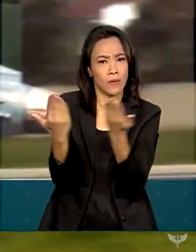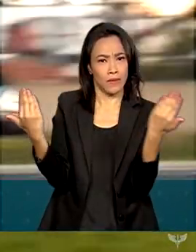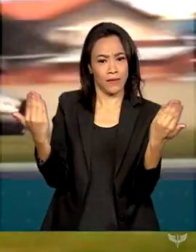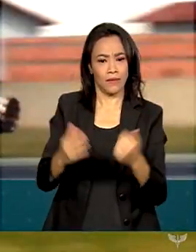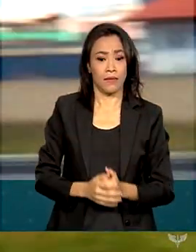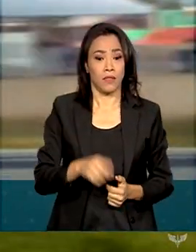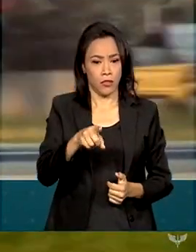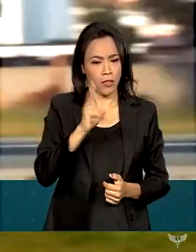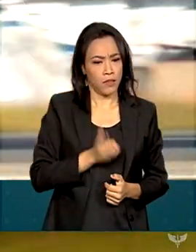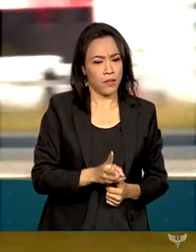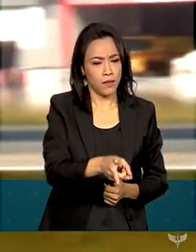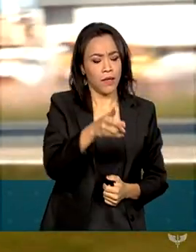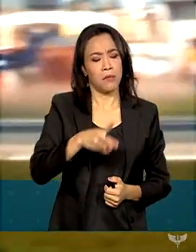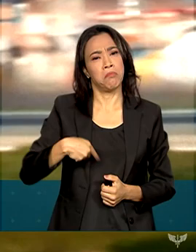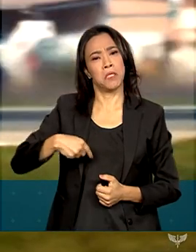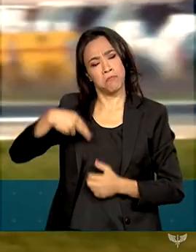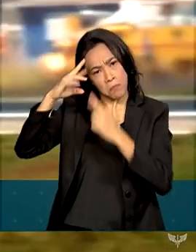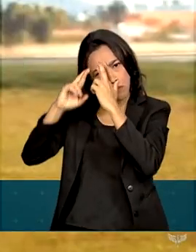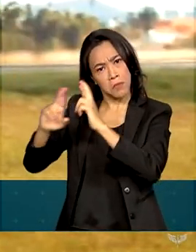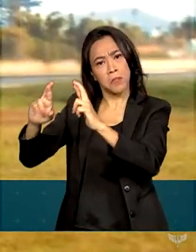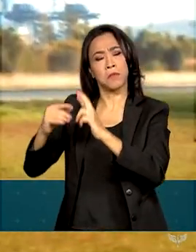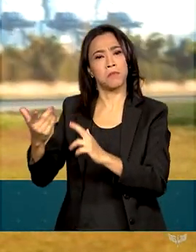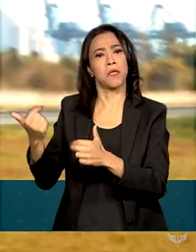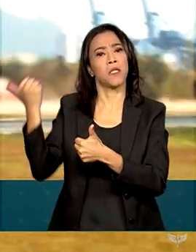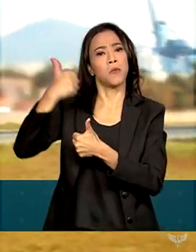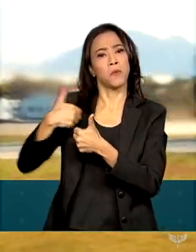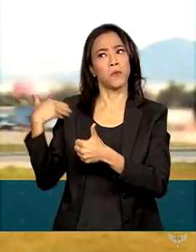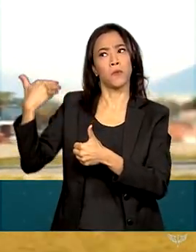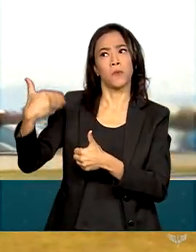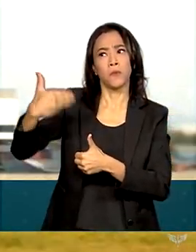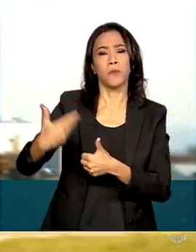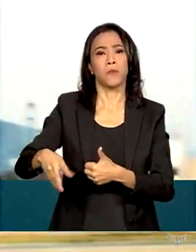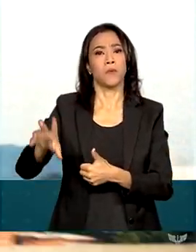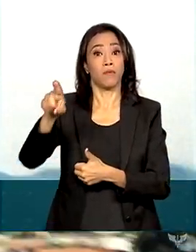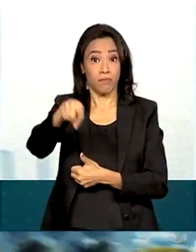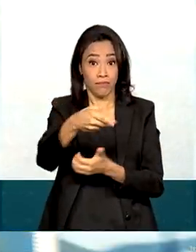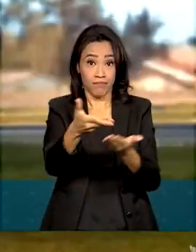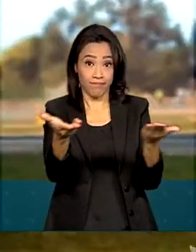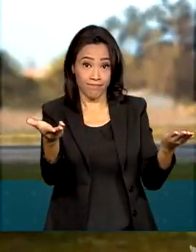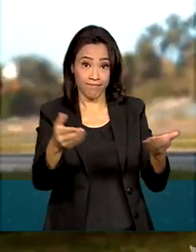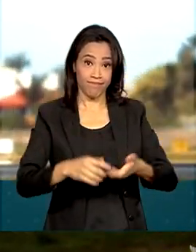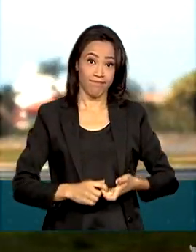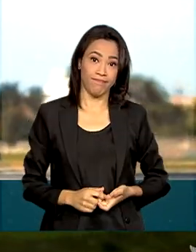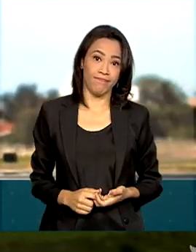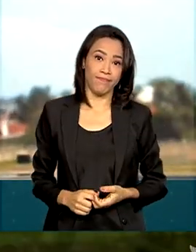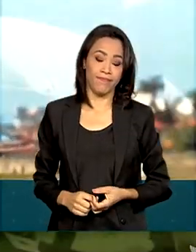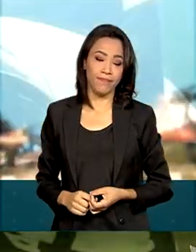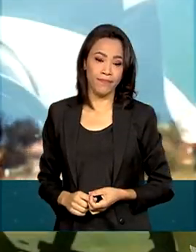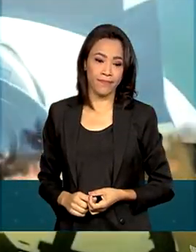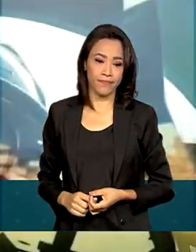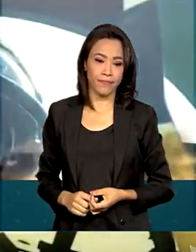honrando os feitos daqueles que nos antecederam representados pelos nossos de João Jorge